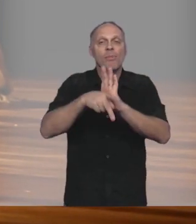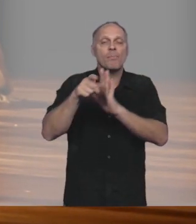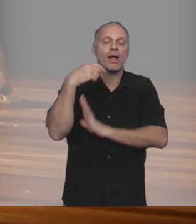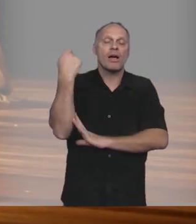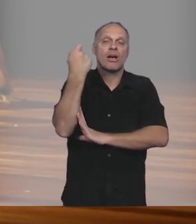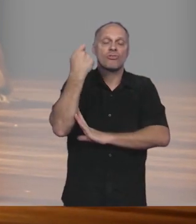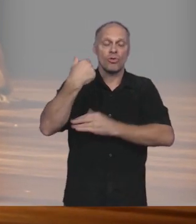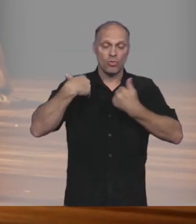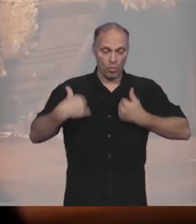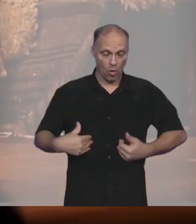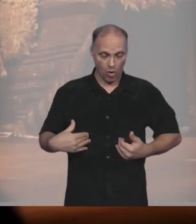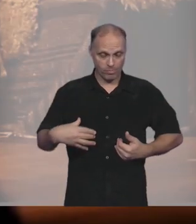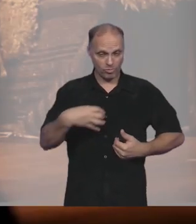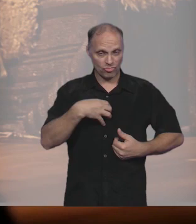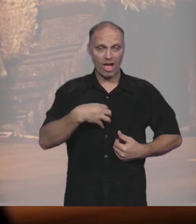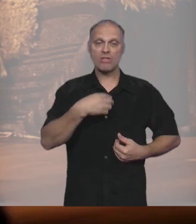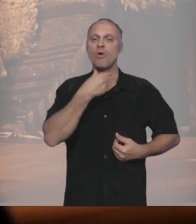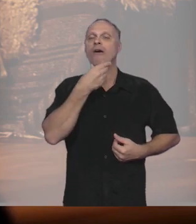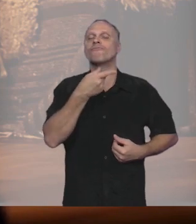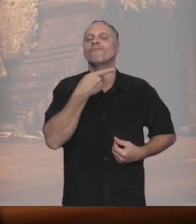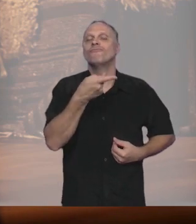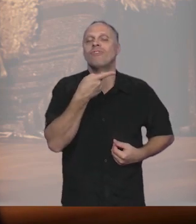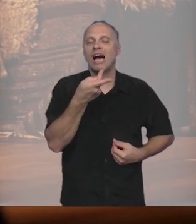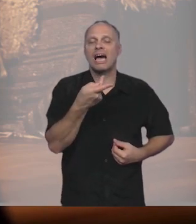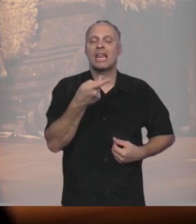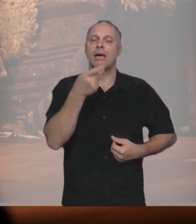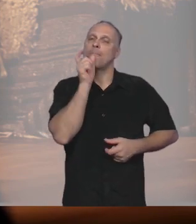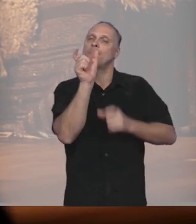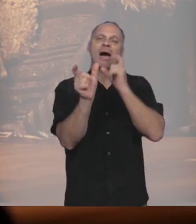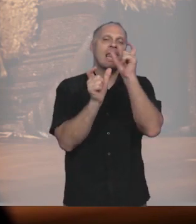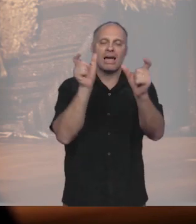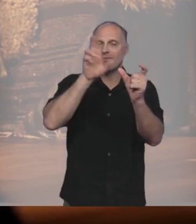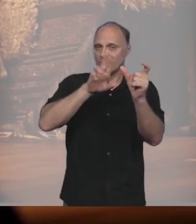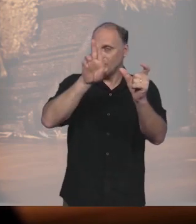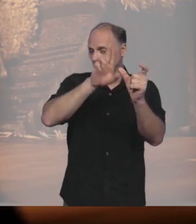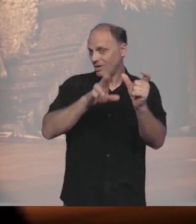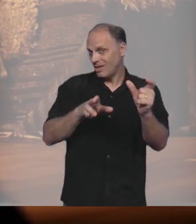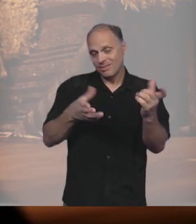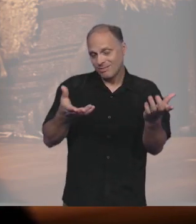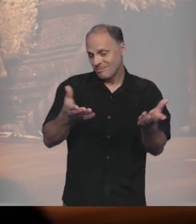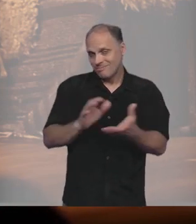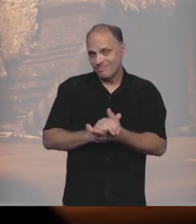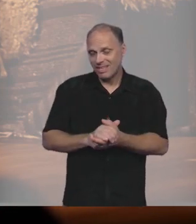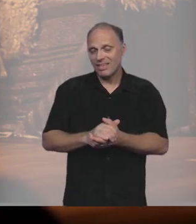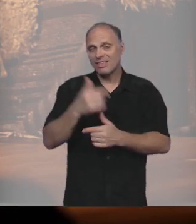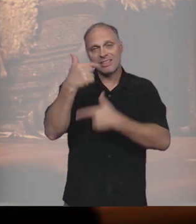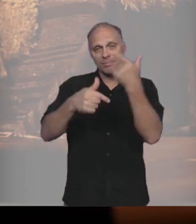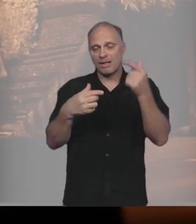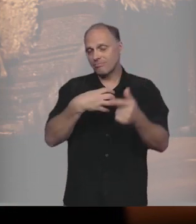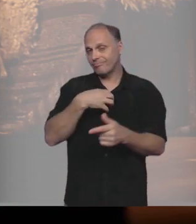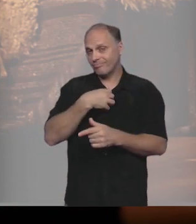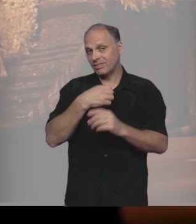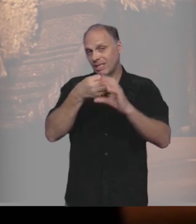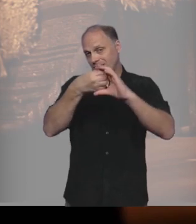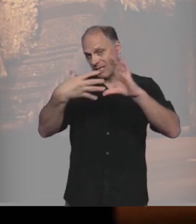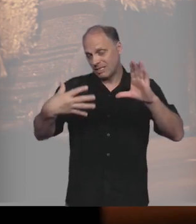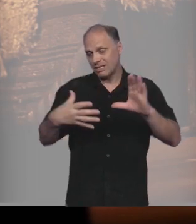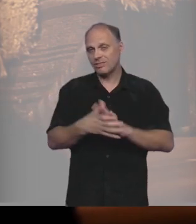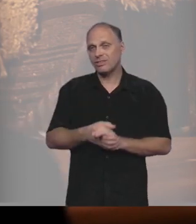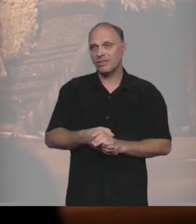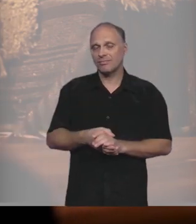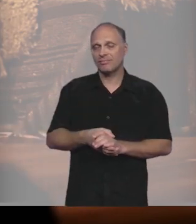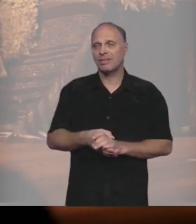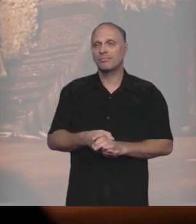vocabulário, e vai trabalhar com aquilo, no meu ponto de vista. É uma coisa mais simples de se